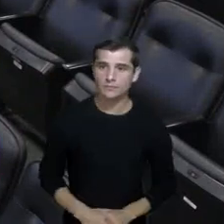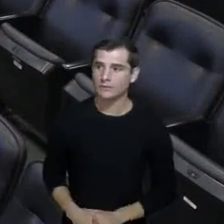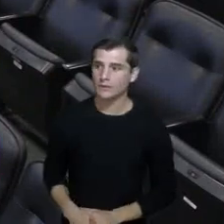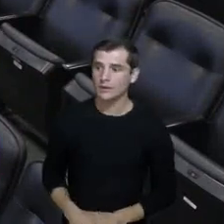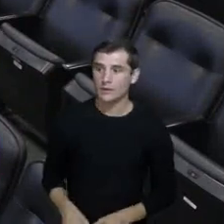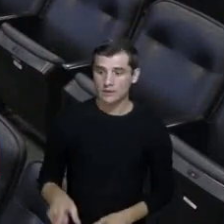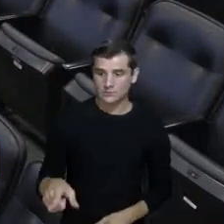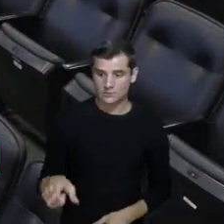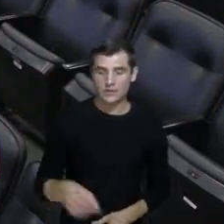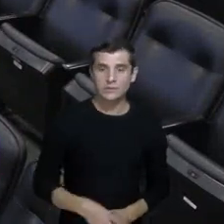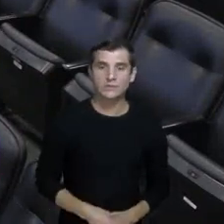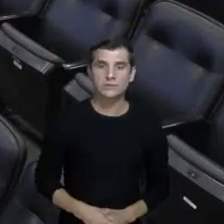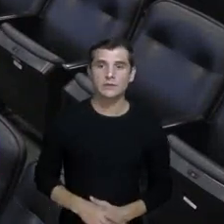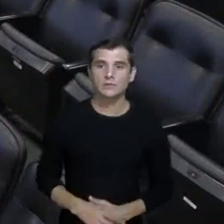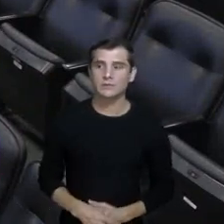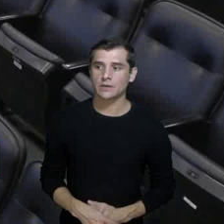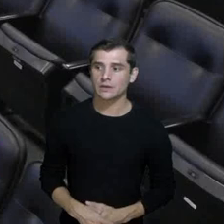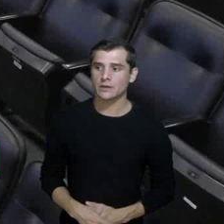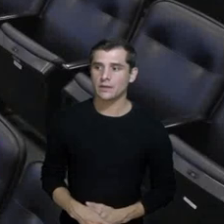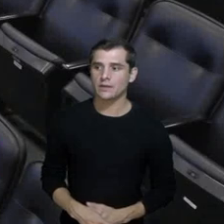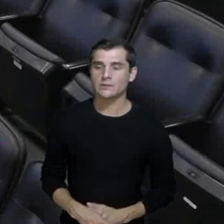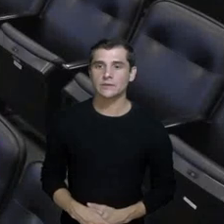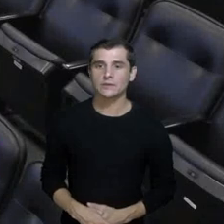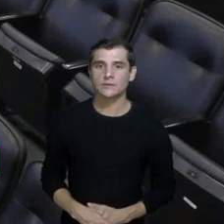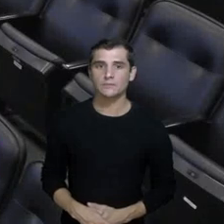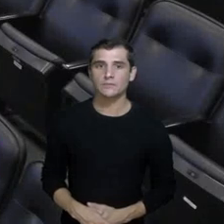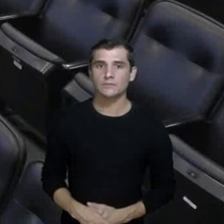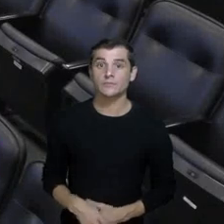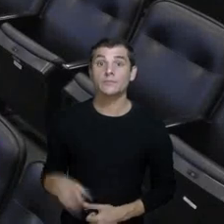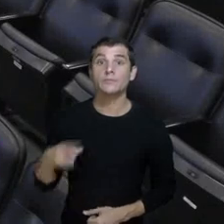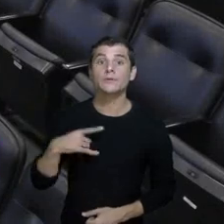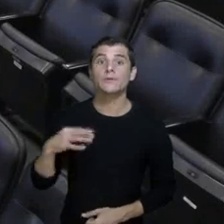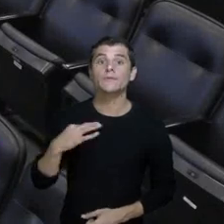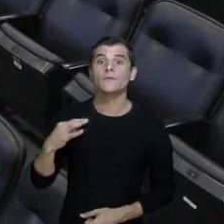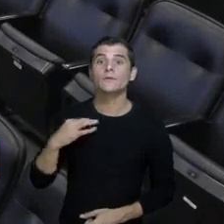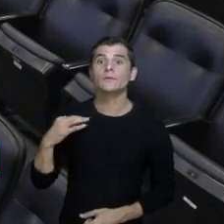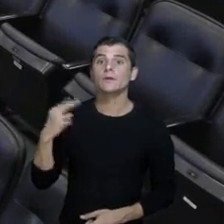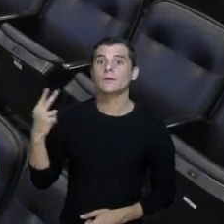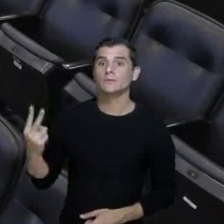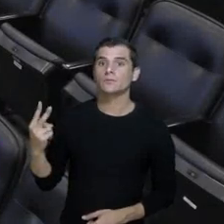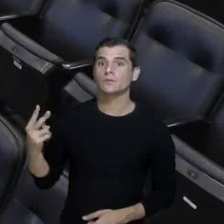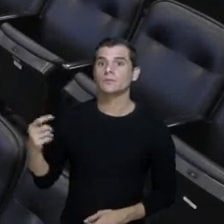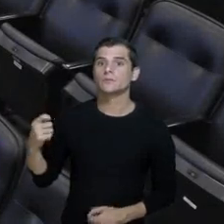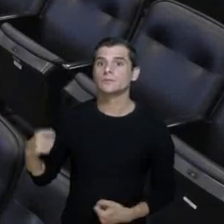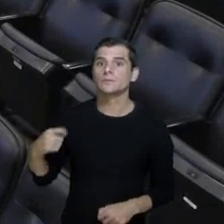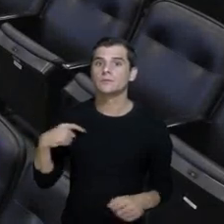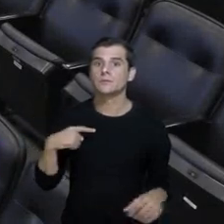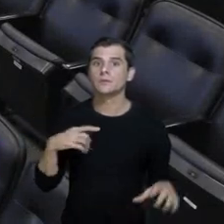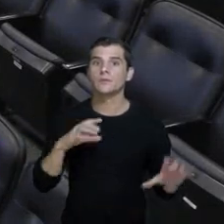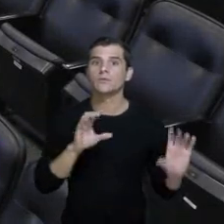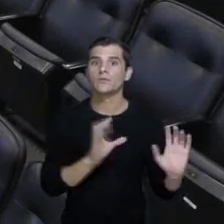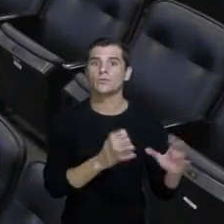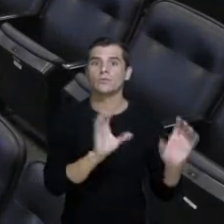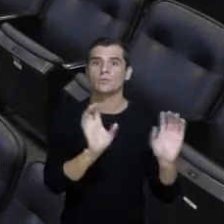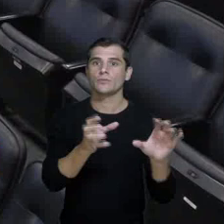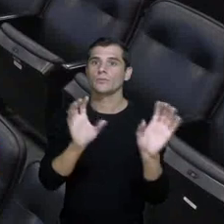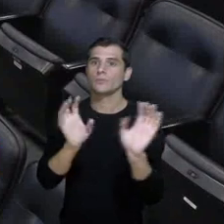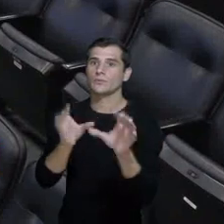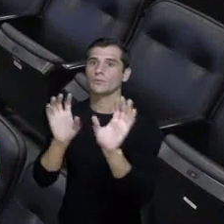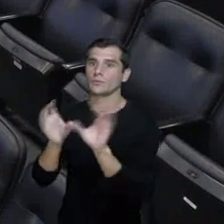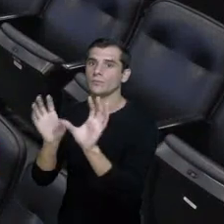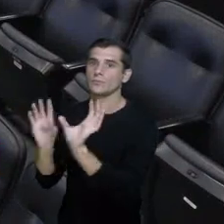temos um aqui no canto mais dois voluntários vamos ver se dá os grupos de cinco se ficar um pouquinho maior também não tem problema